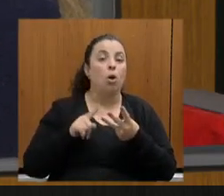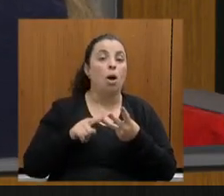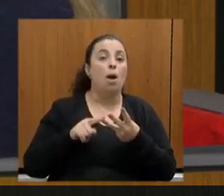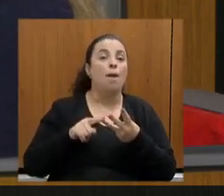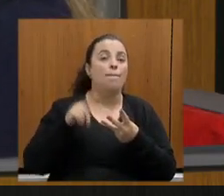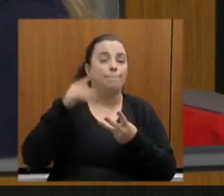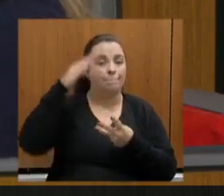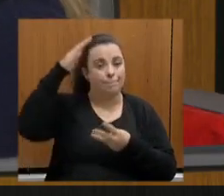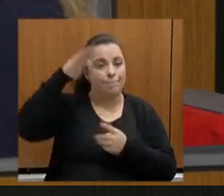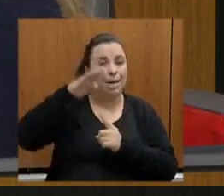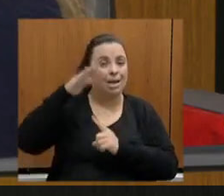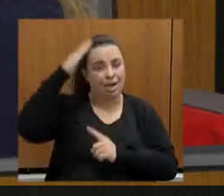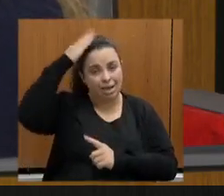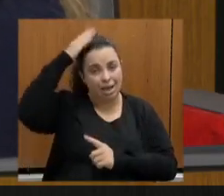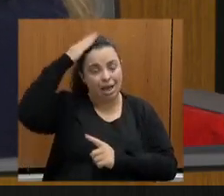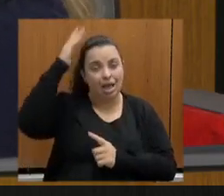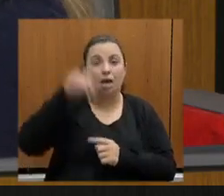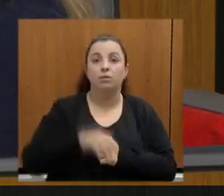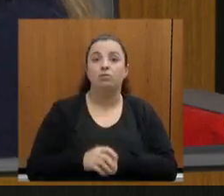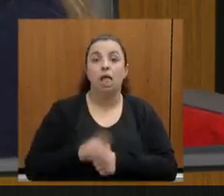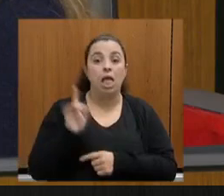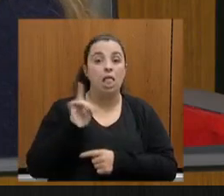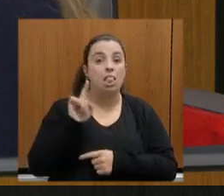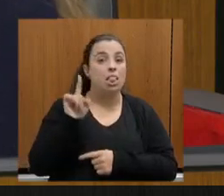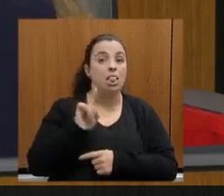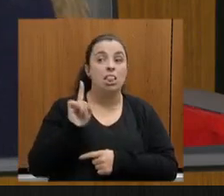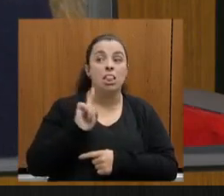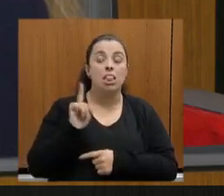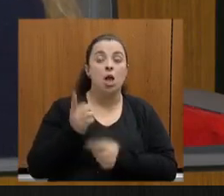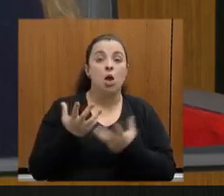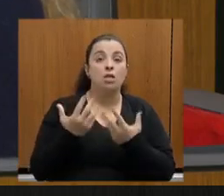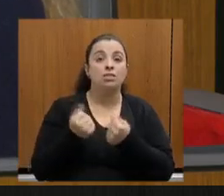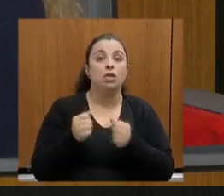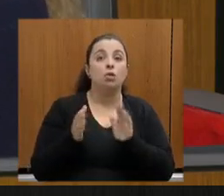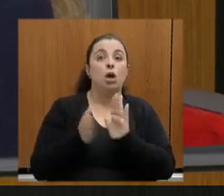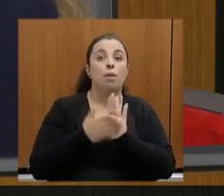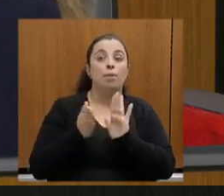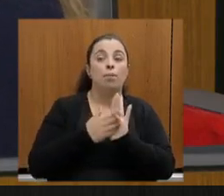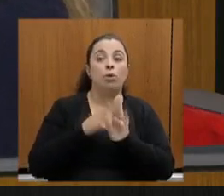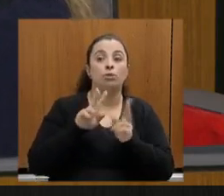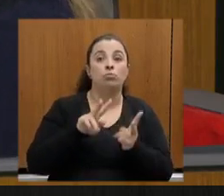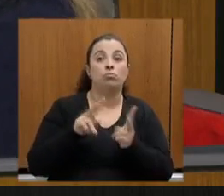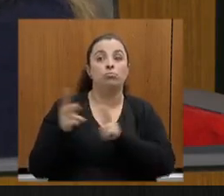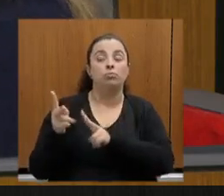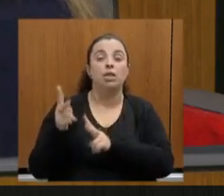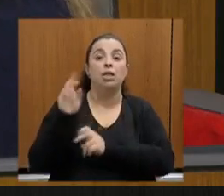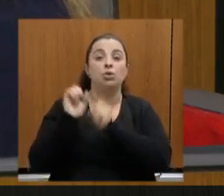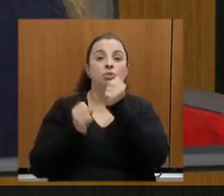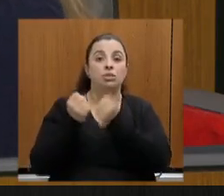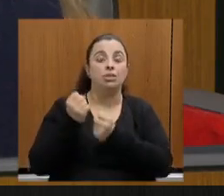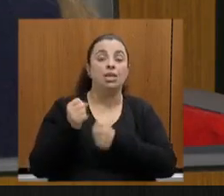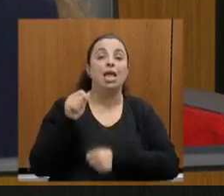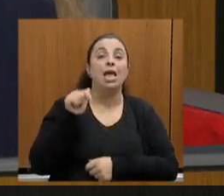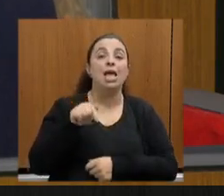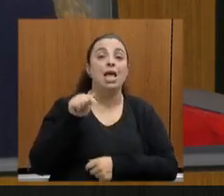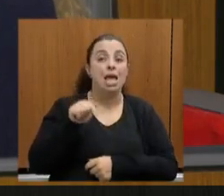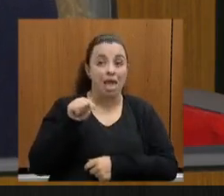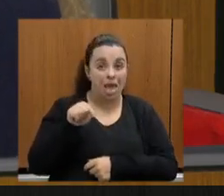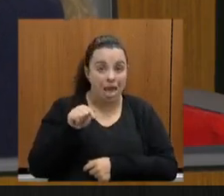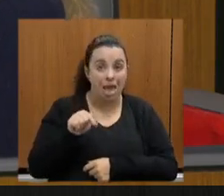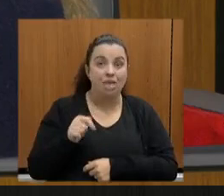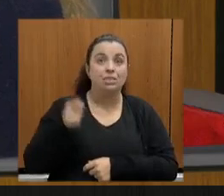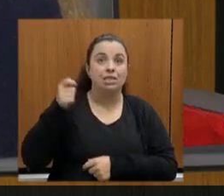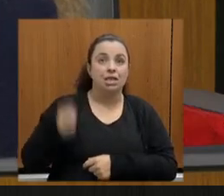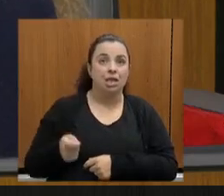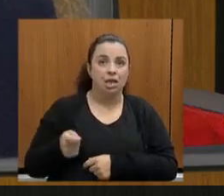que não aderiram à proposta de renovação e cujo leilão aconteceu em 2017 eu estou no